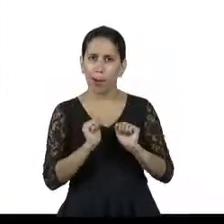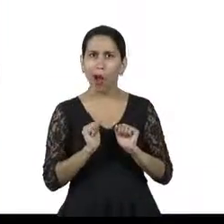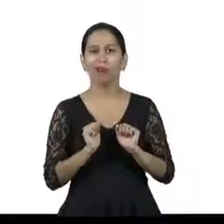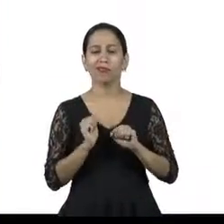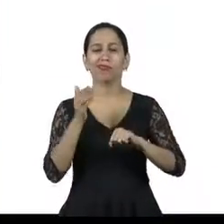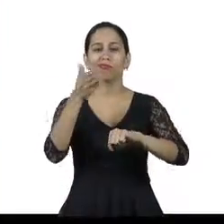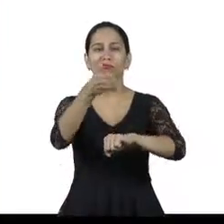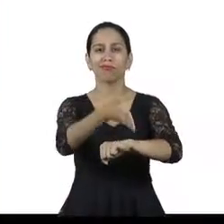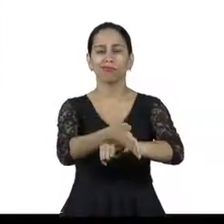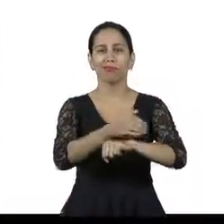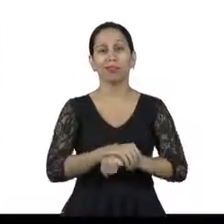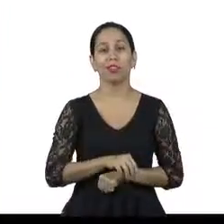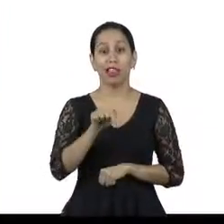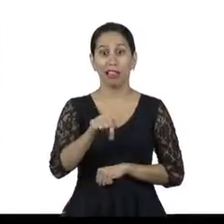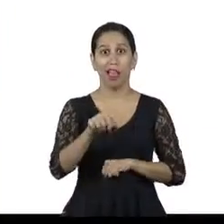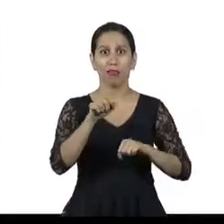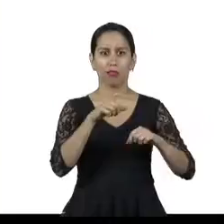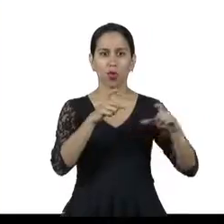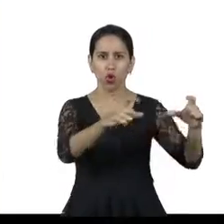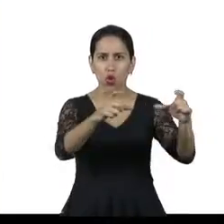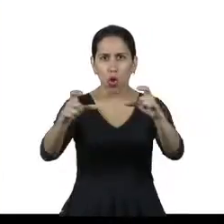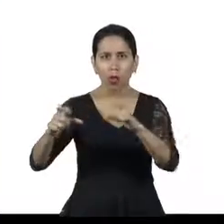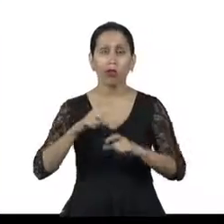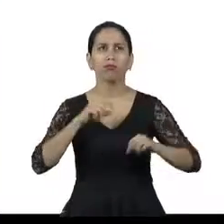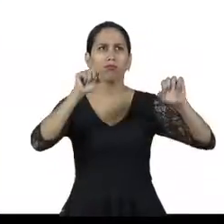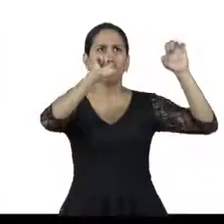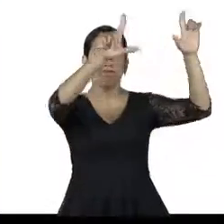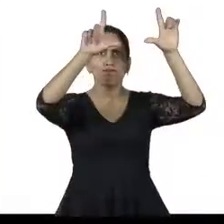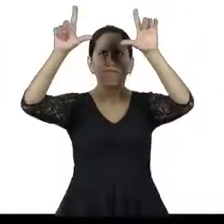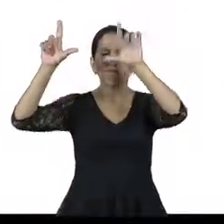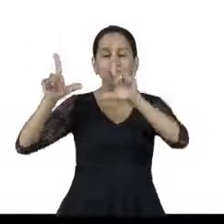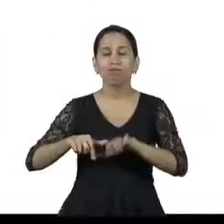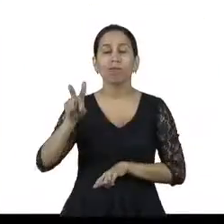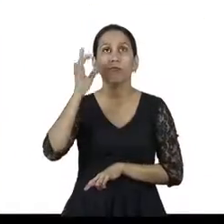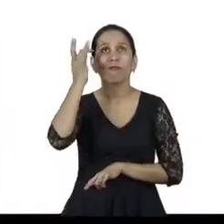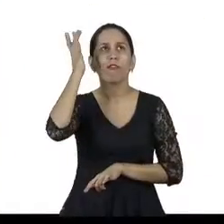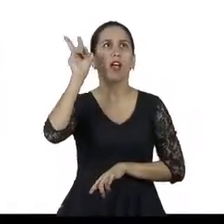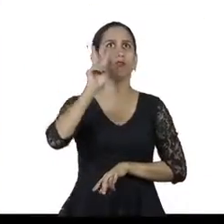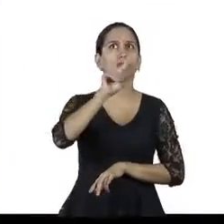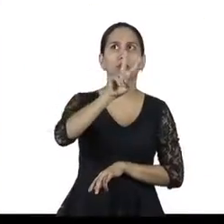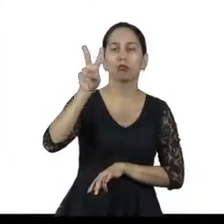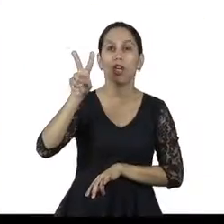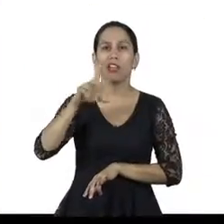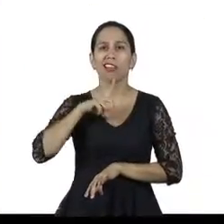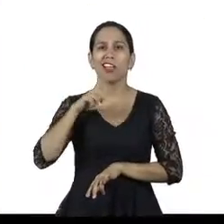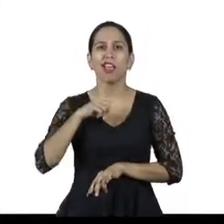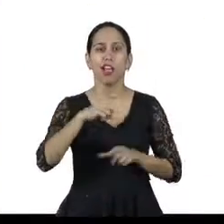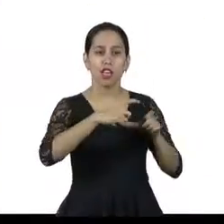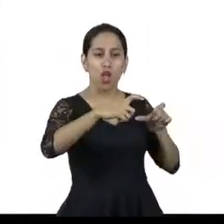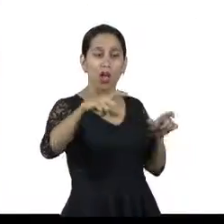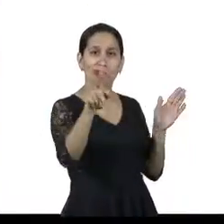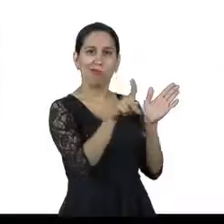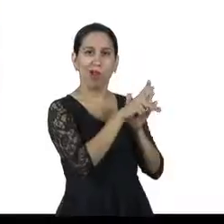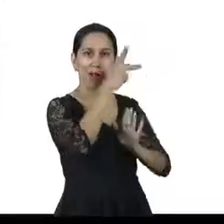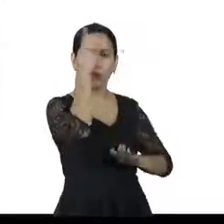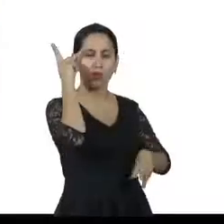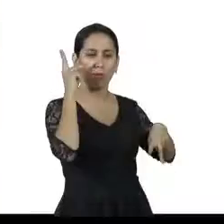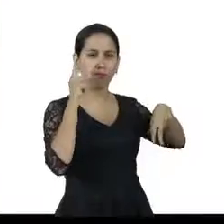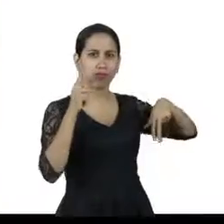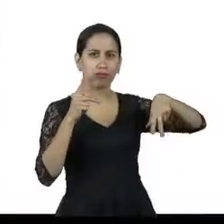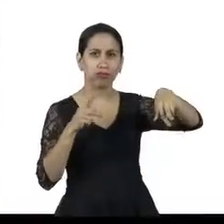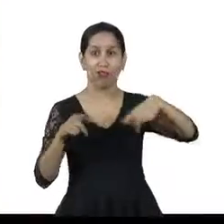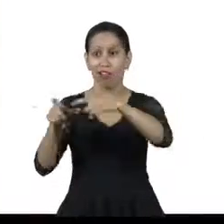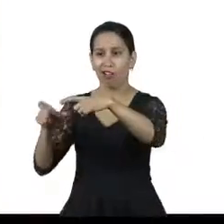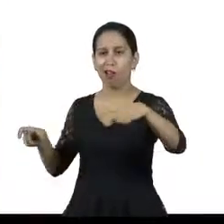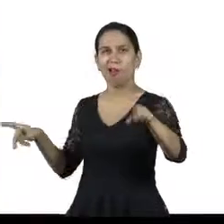precisa ter sinalização clara e bem visível. Existem locais próprios para pedestres e caminhões circularem. Eles devem ser muito bem